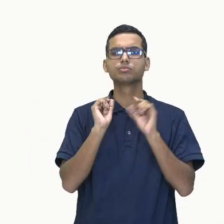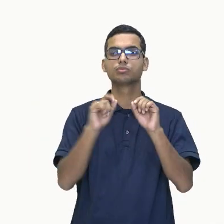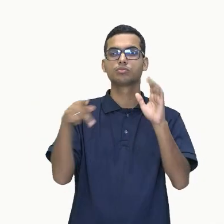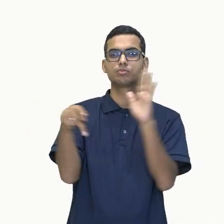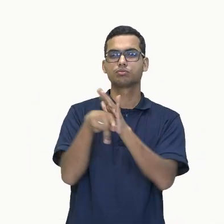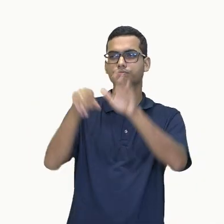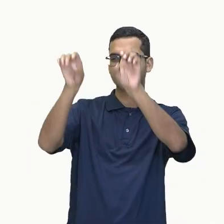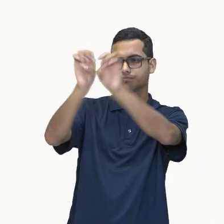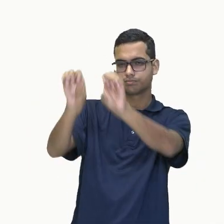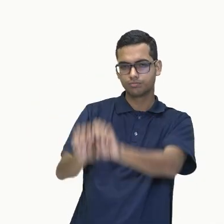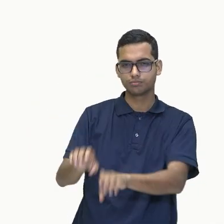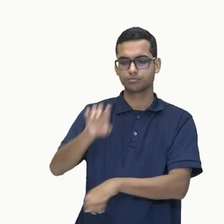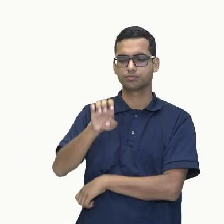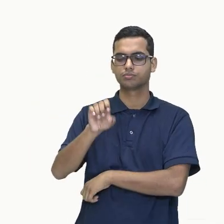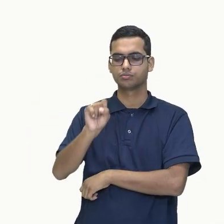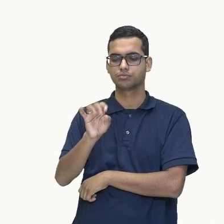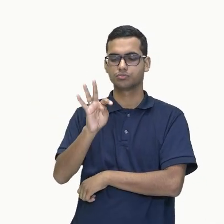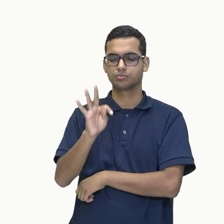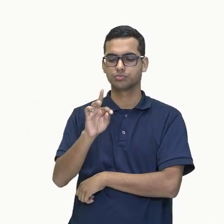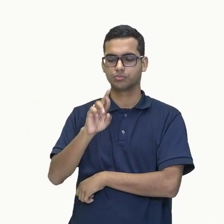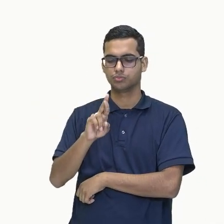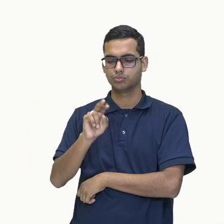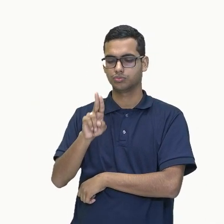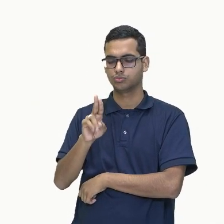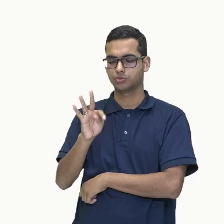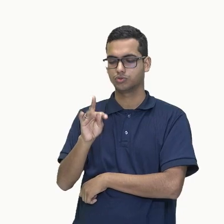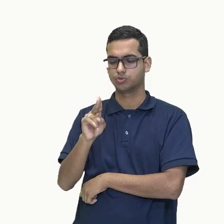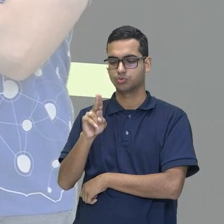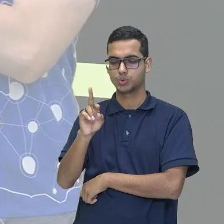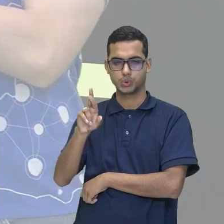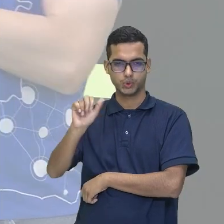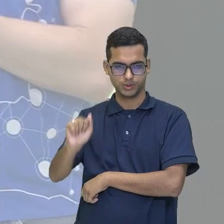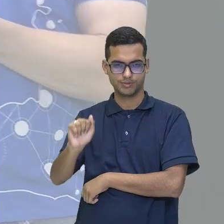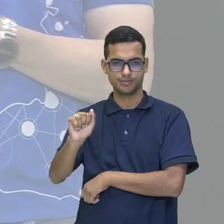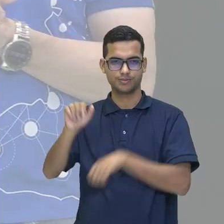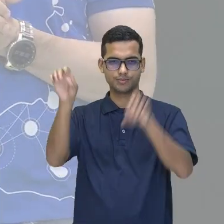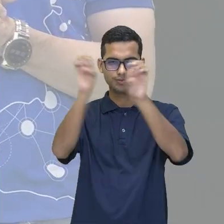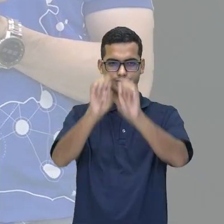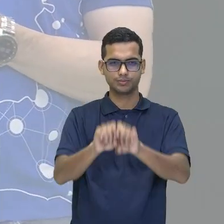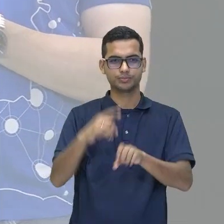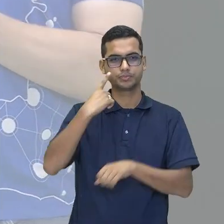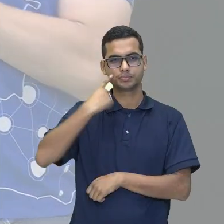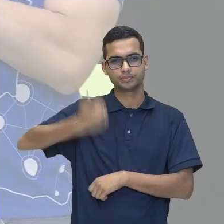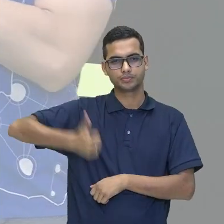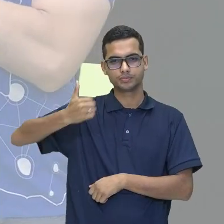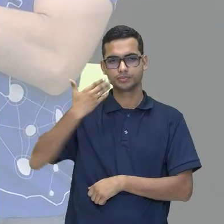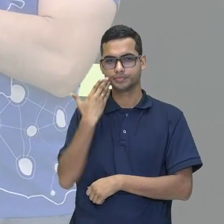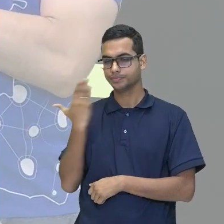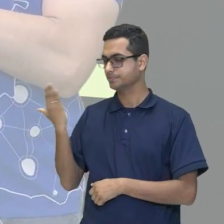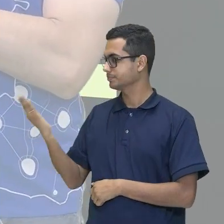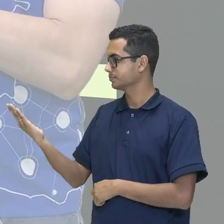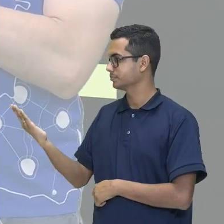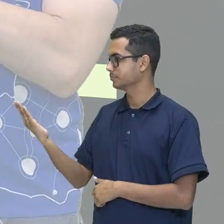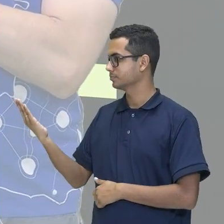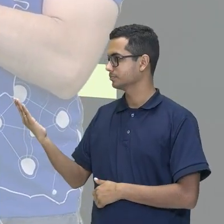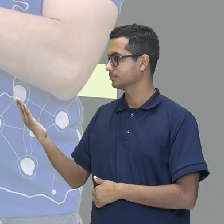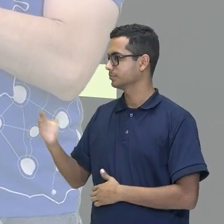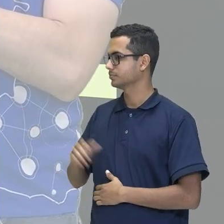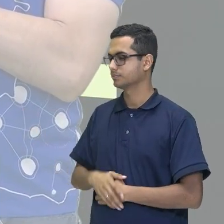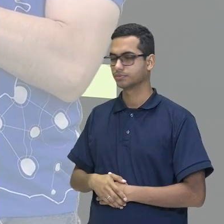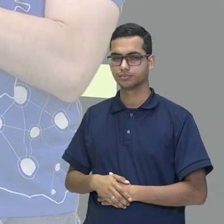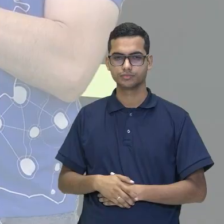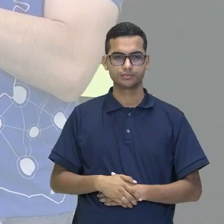estruturas. No caso, a primeira, como vocês podem ver aqui do lado, ó, dê uma olhada. Vocês podem ver aqui do lado a